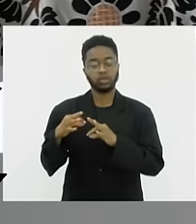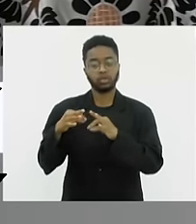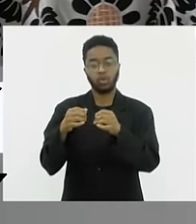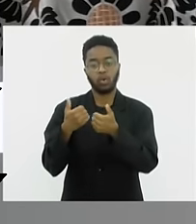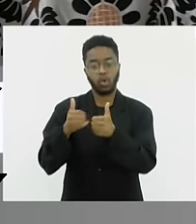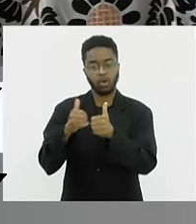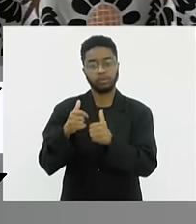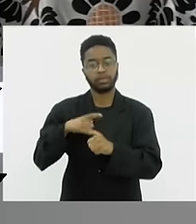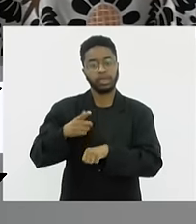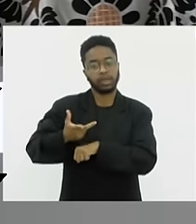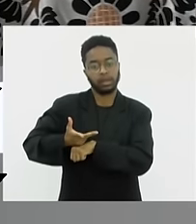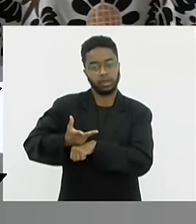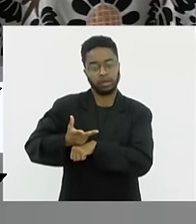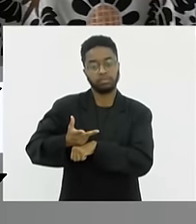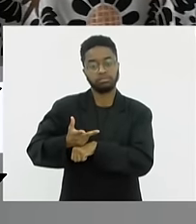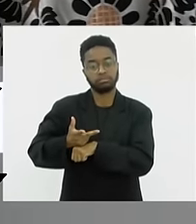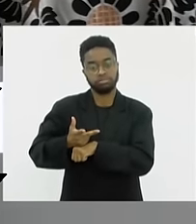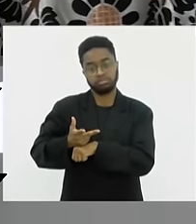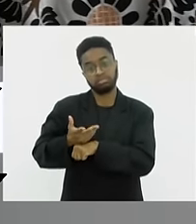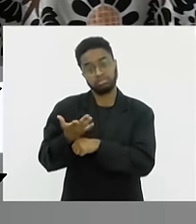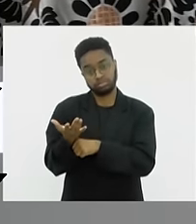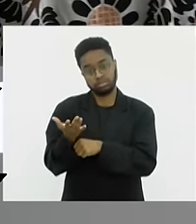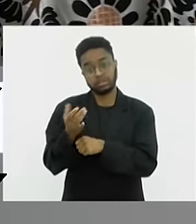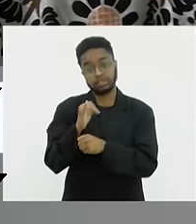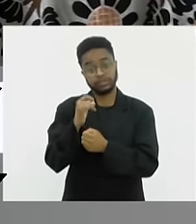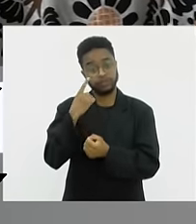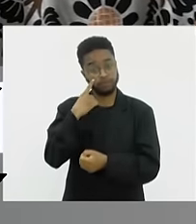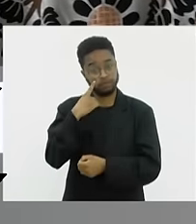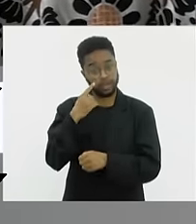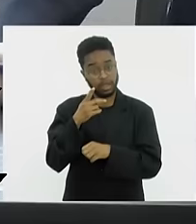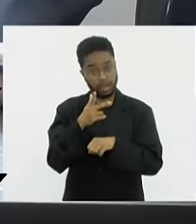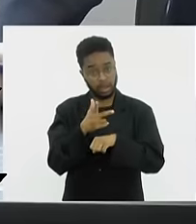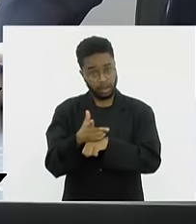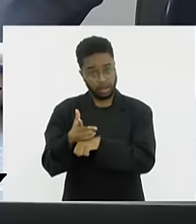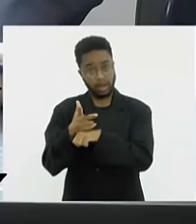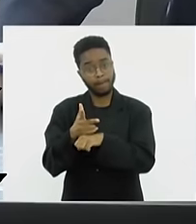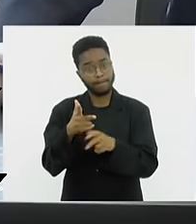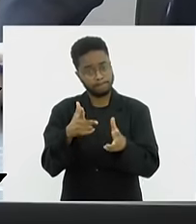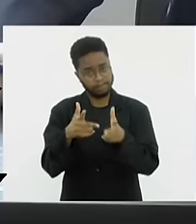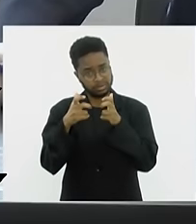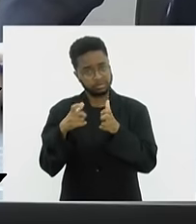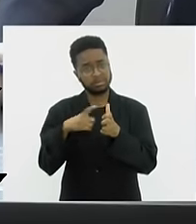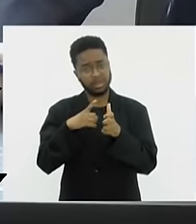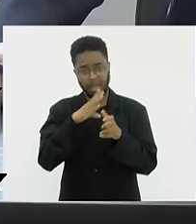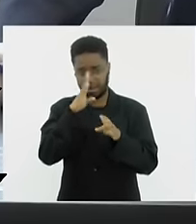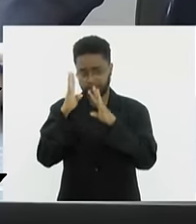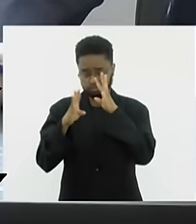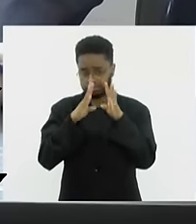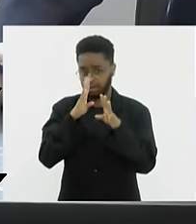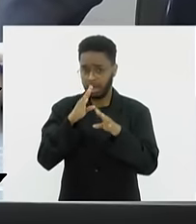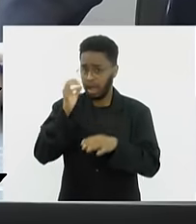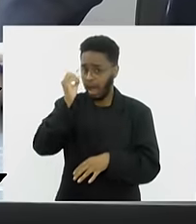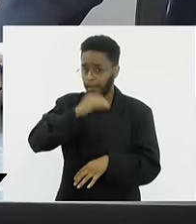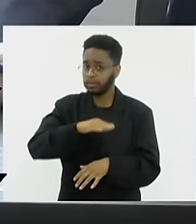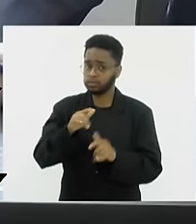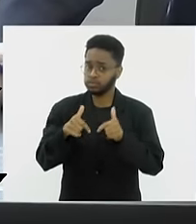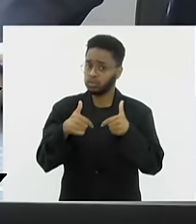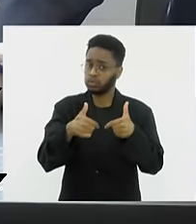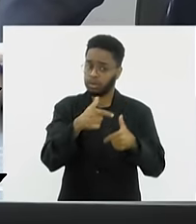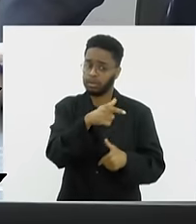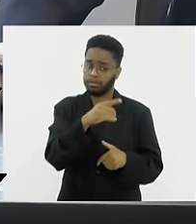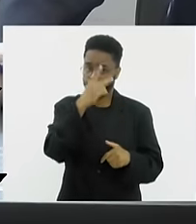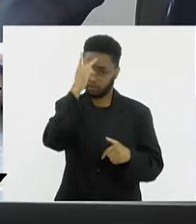Então, se o senhor... Se o senhor der uma olhada na câmera, o senhor vai perceber que tem várias atrocidades cometidas pelos comandados do